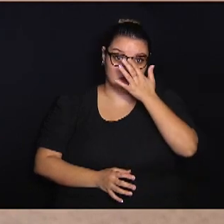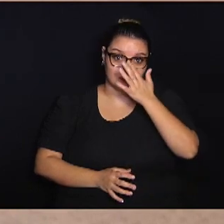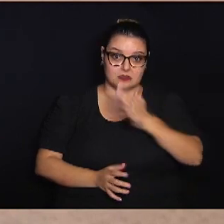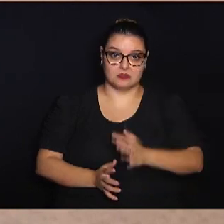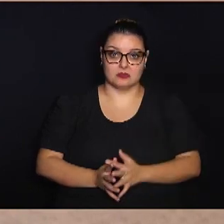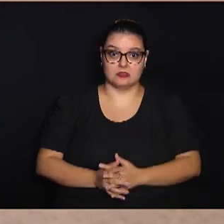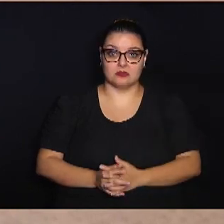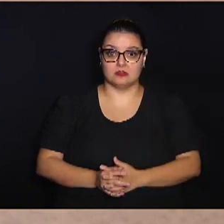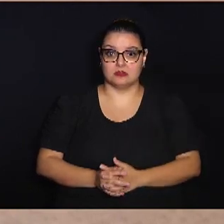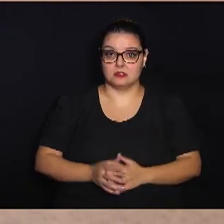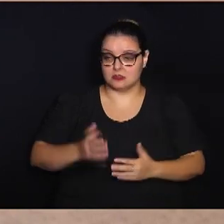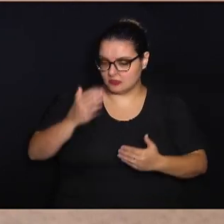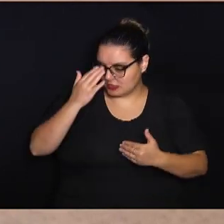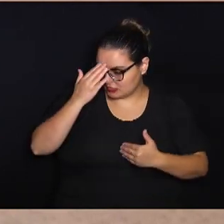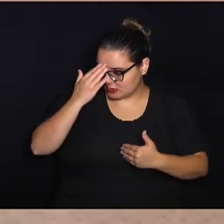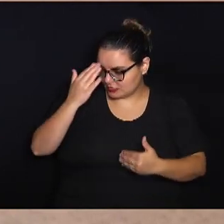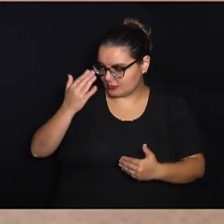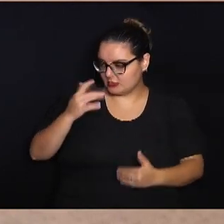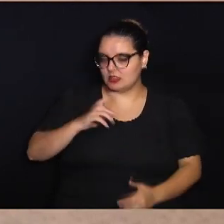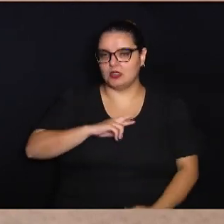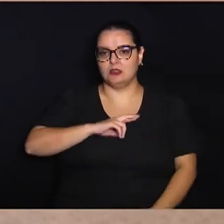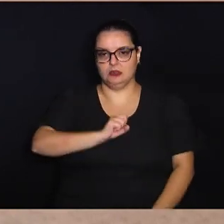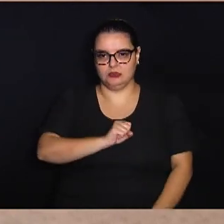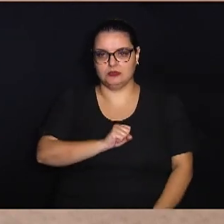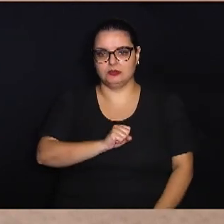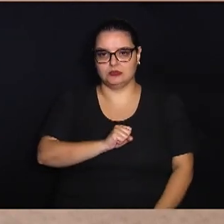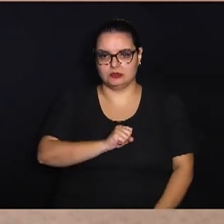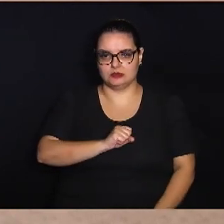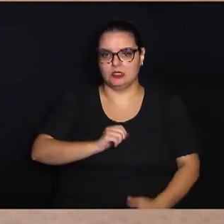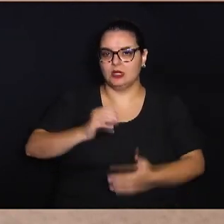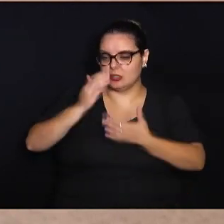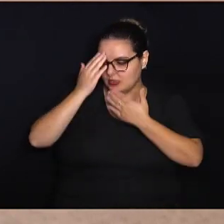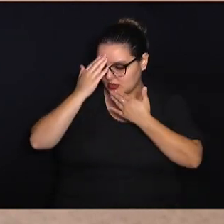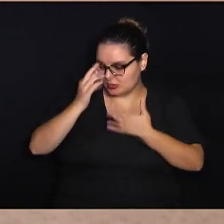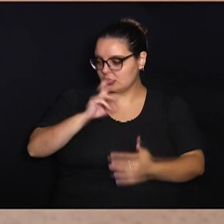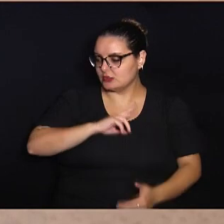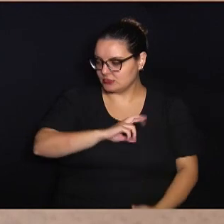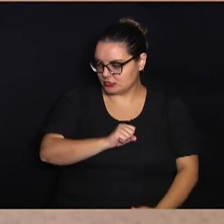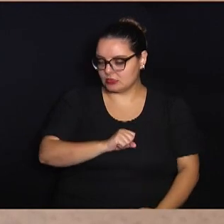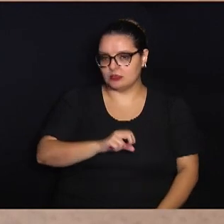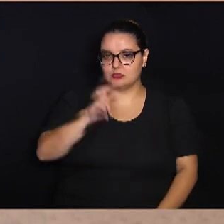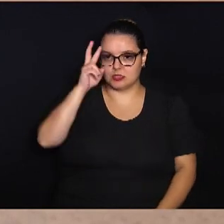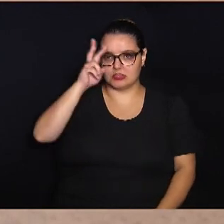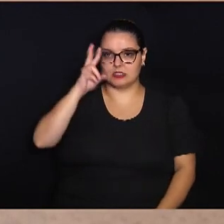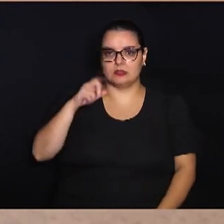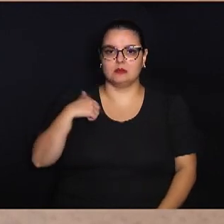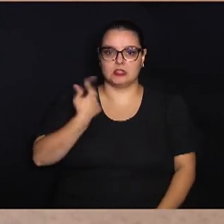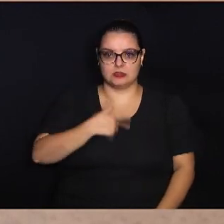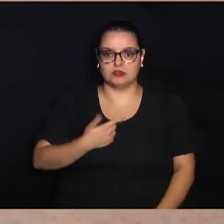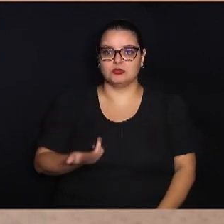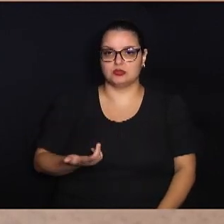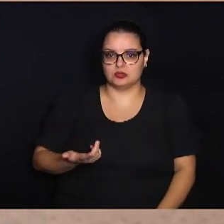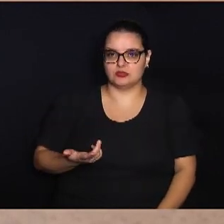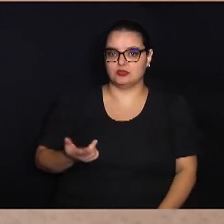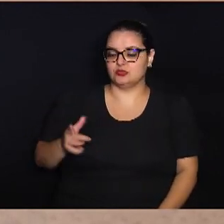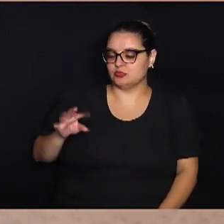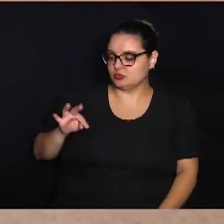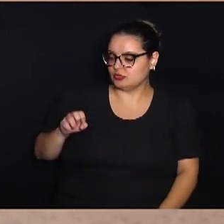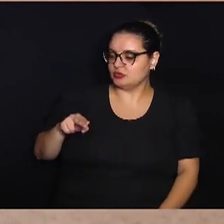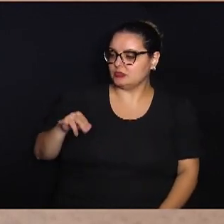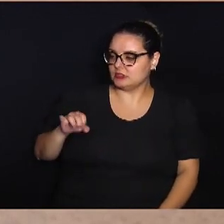Eu agradeço ao Rossini, agradeço muito, Rossini, por você ter lembrado do Tênis Clube,